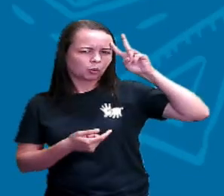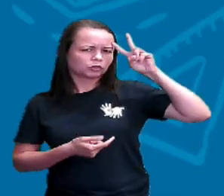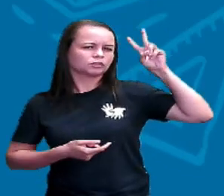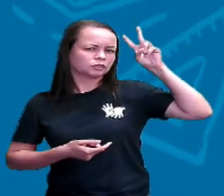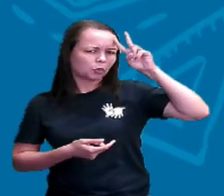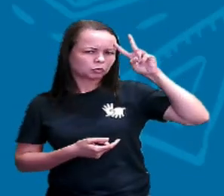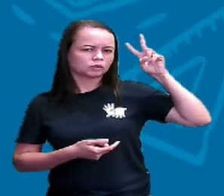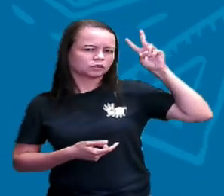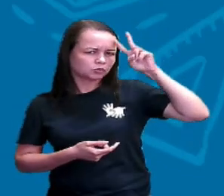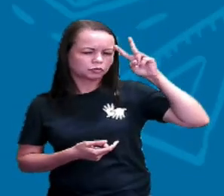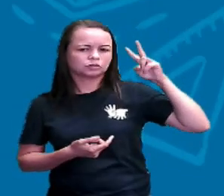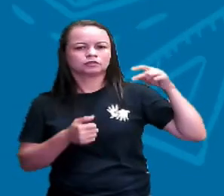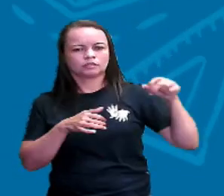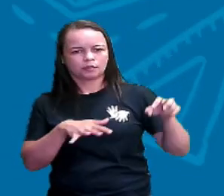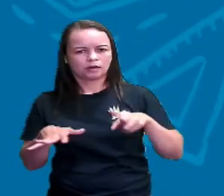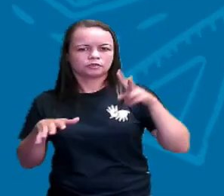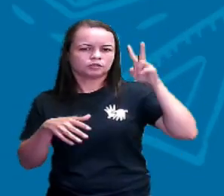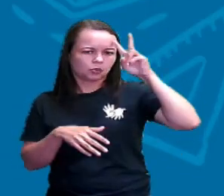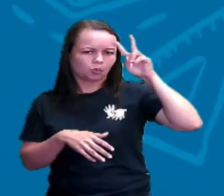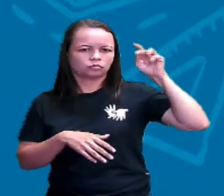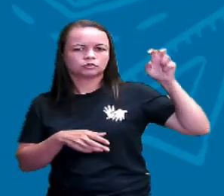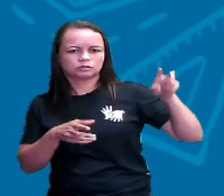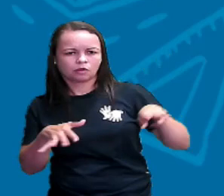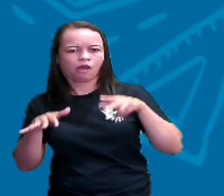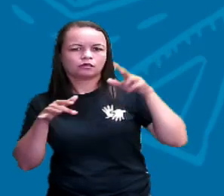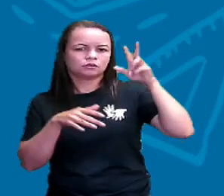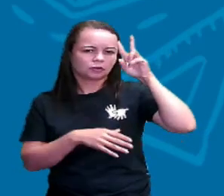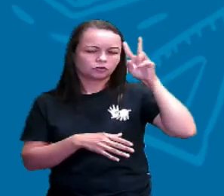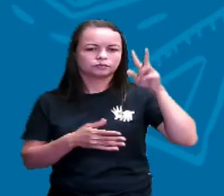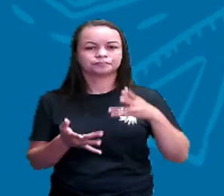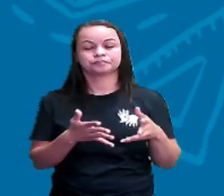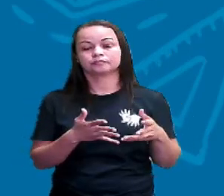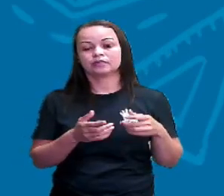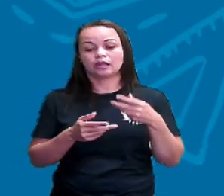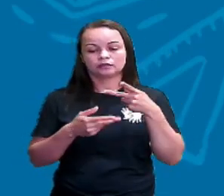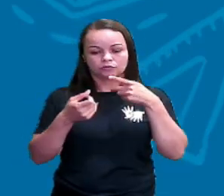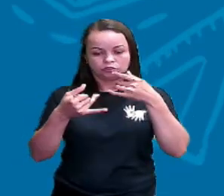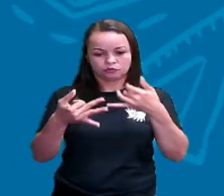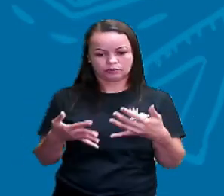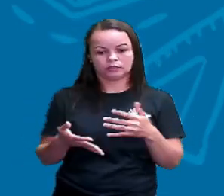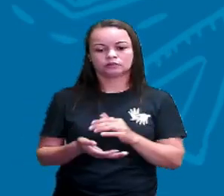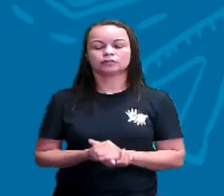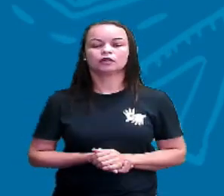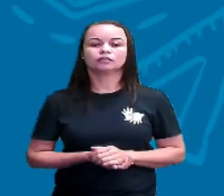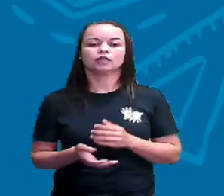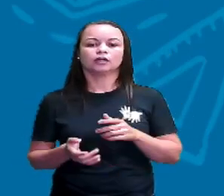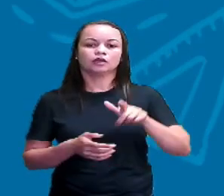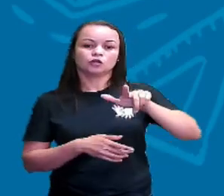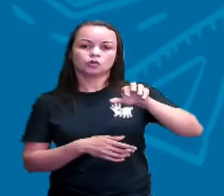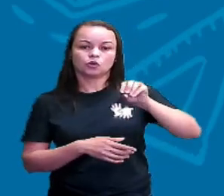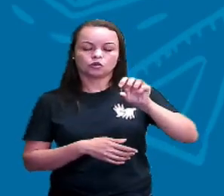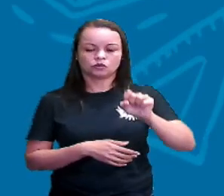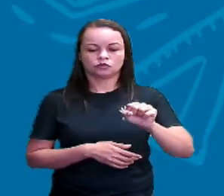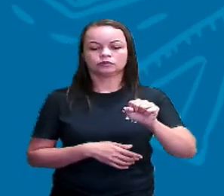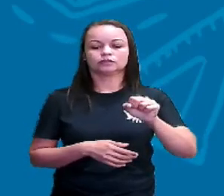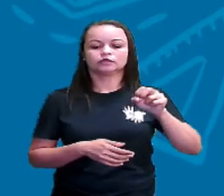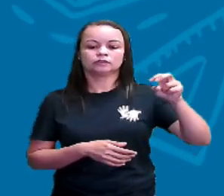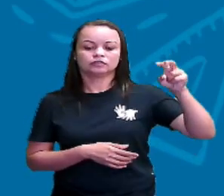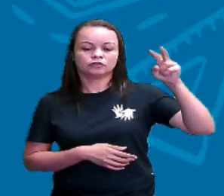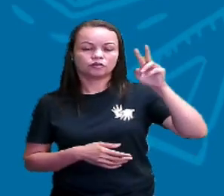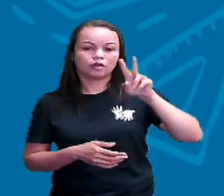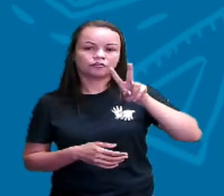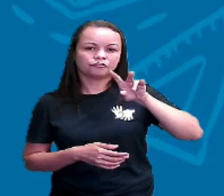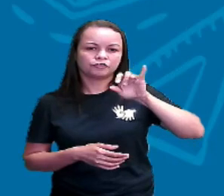perdão. Então, a gente diz, todos los lunes yo ando de